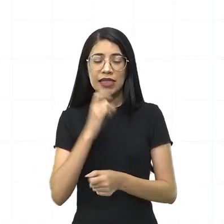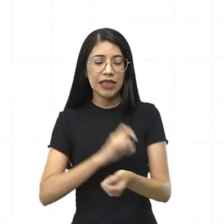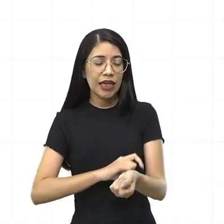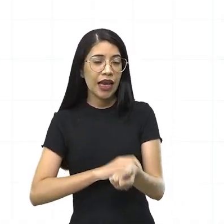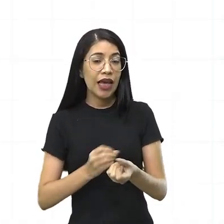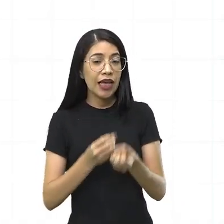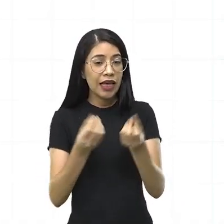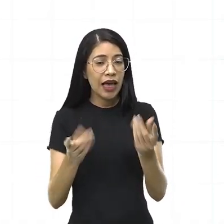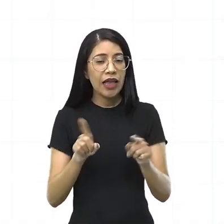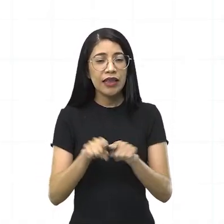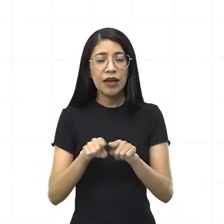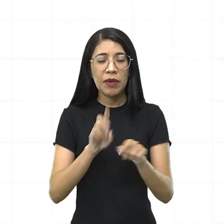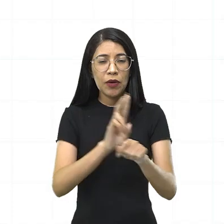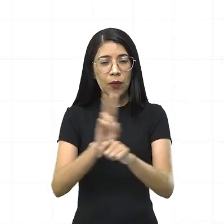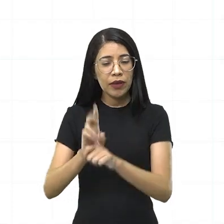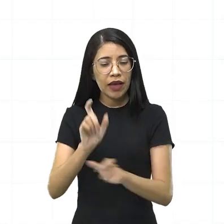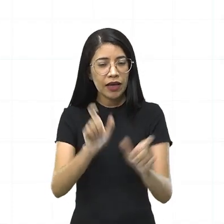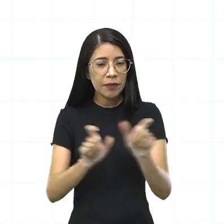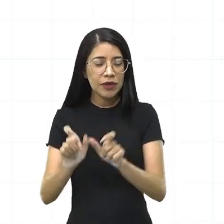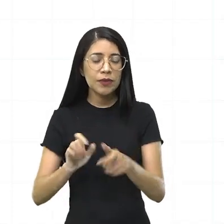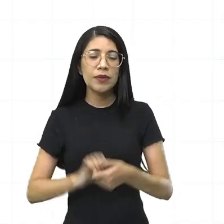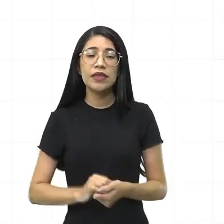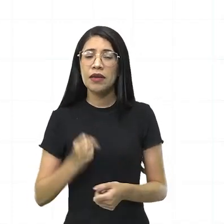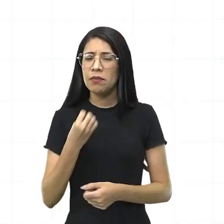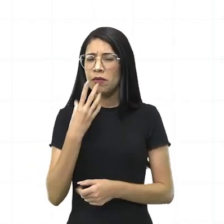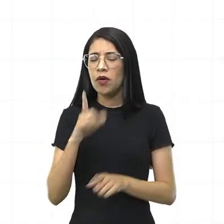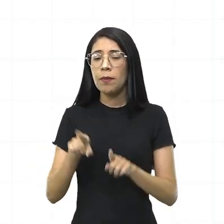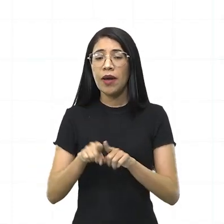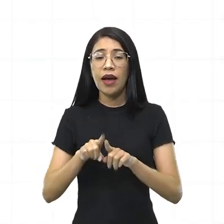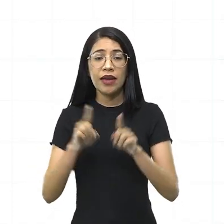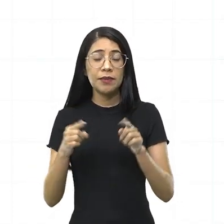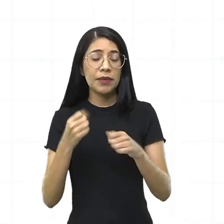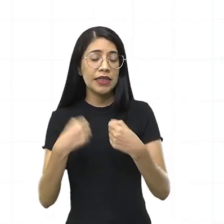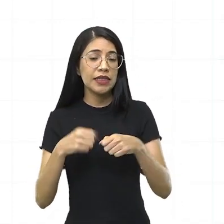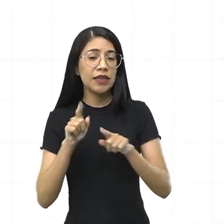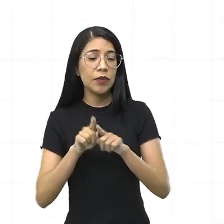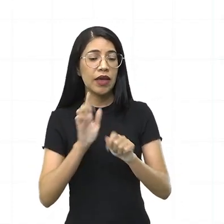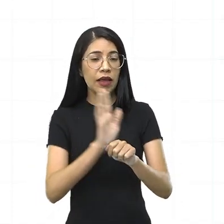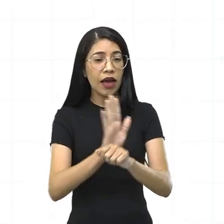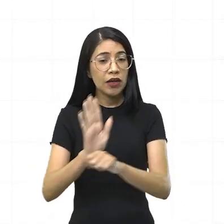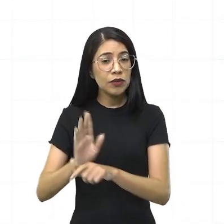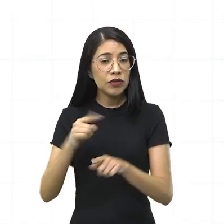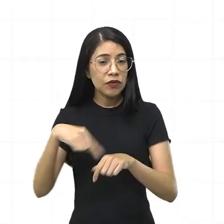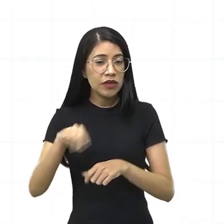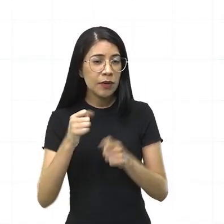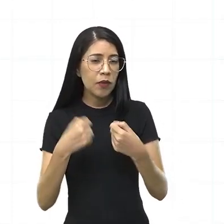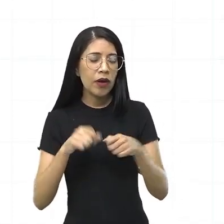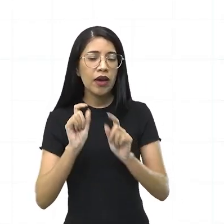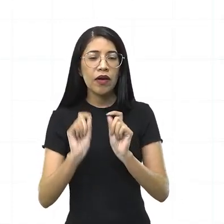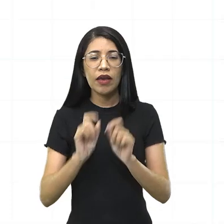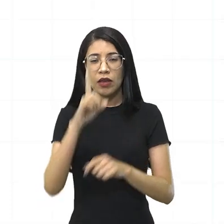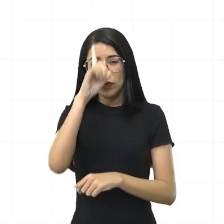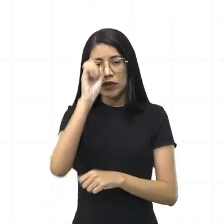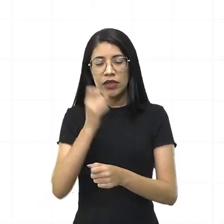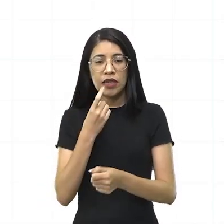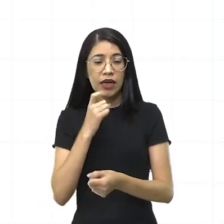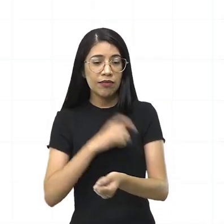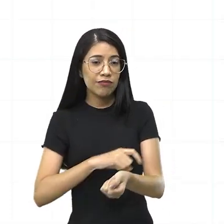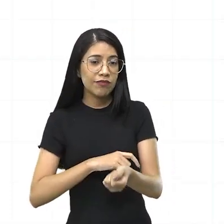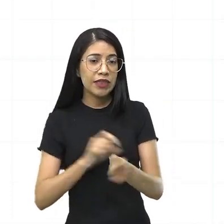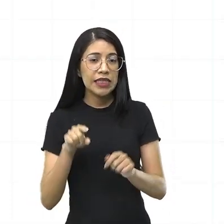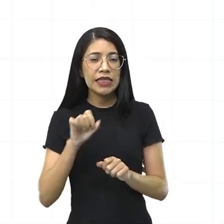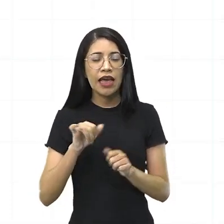vida alheia e é massa demais. A gente precisa da sua ajuda para encher o banco de sangue do Hemoan. Vem-te embora doar, maninho.